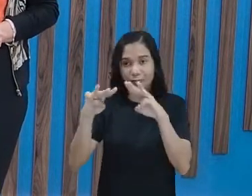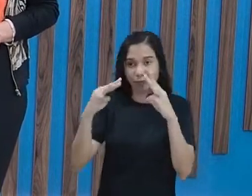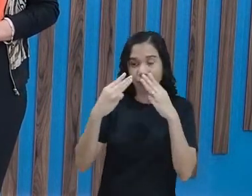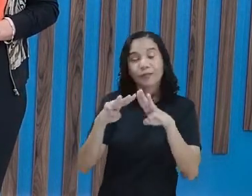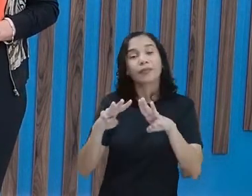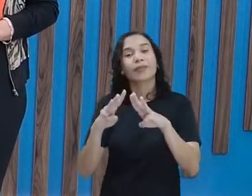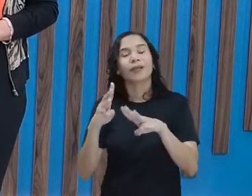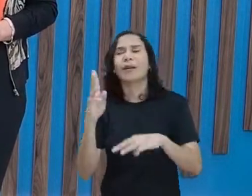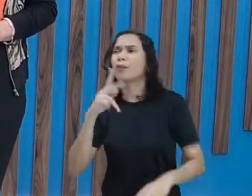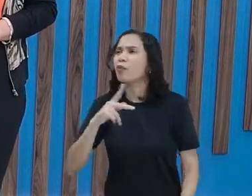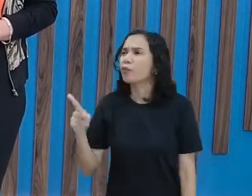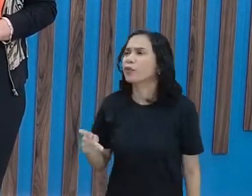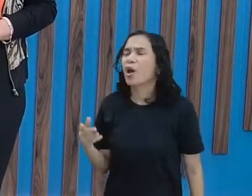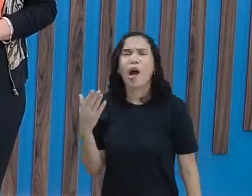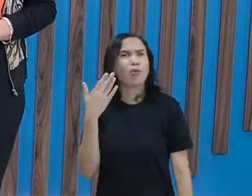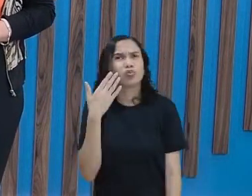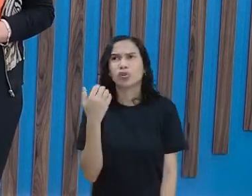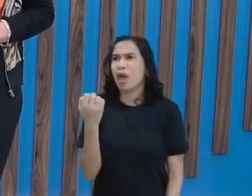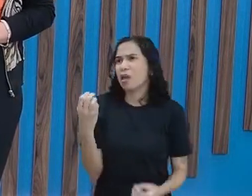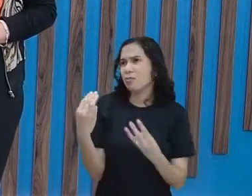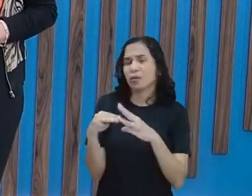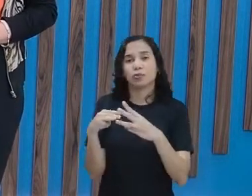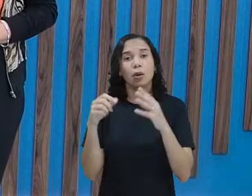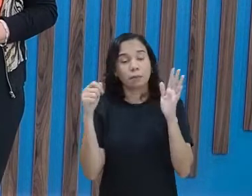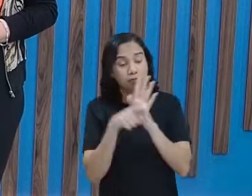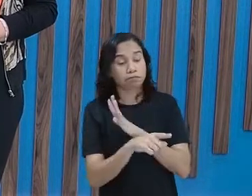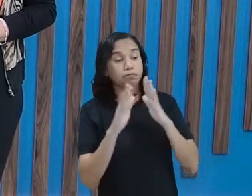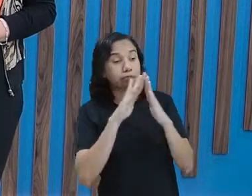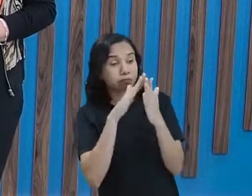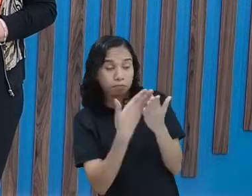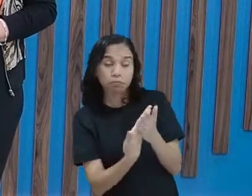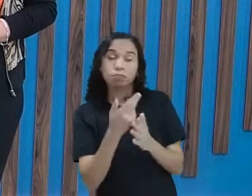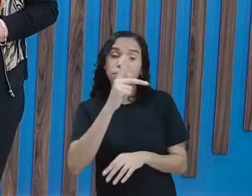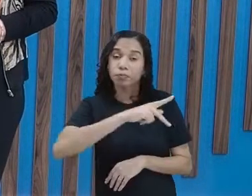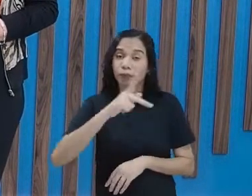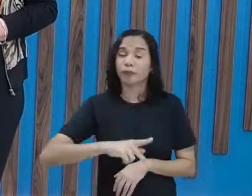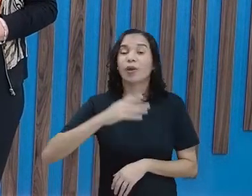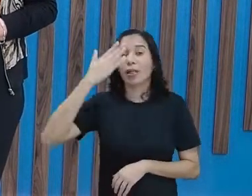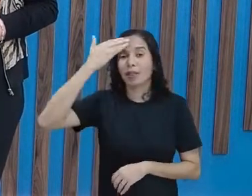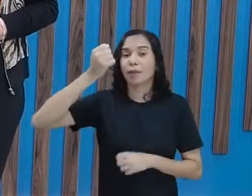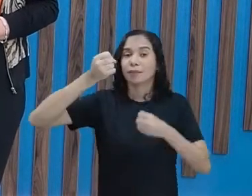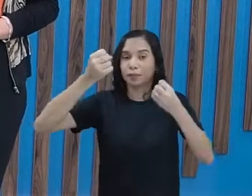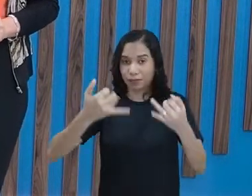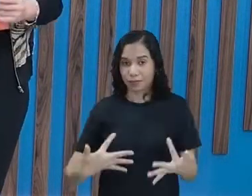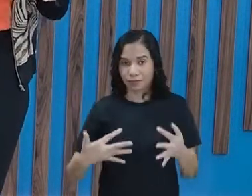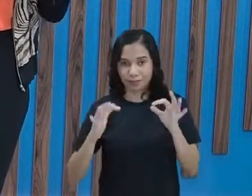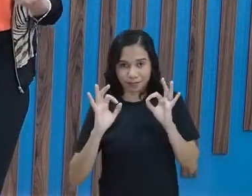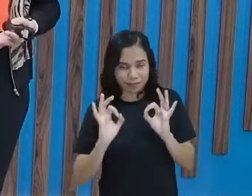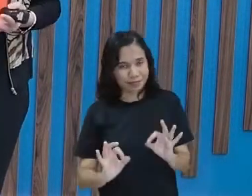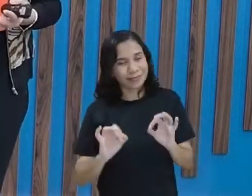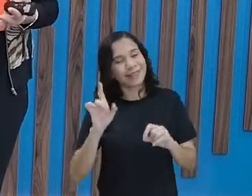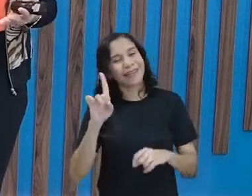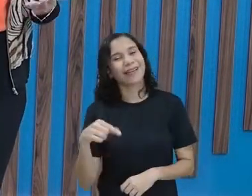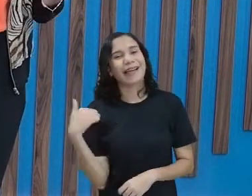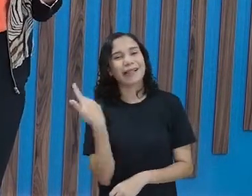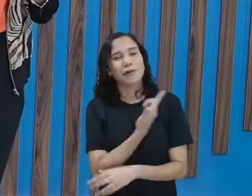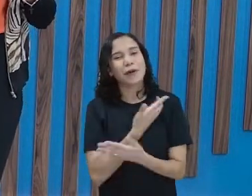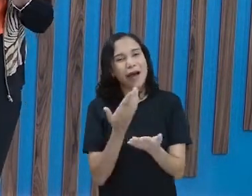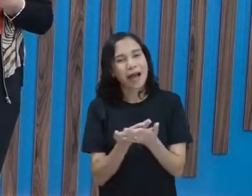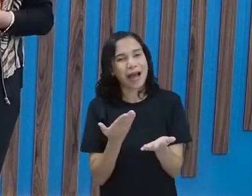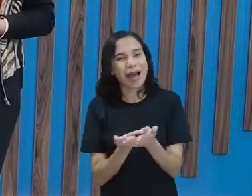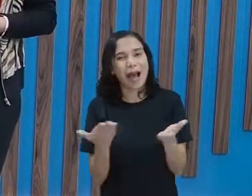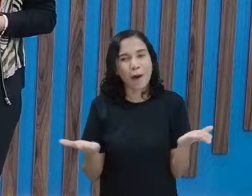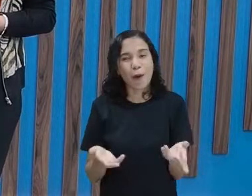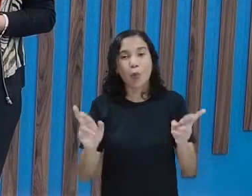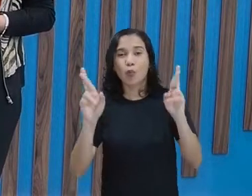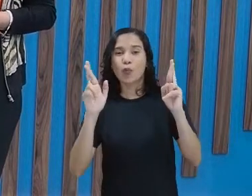matrícula. Ah, professora, não sei minha matrícula. Pergunta na escola que a sua professora pode te informar, tá bom? Essa foi a aula de hoje. Espero que vocês